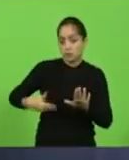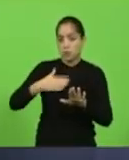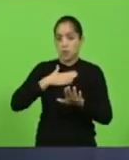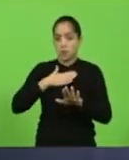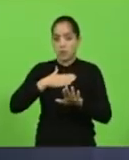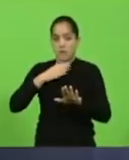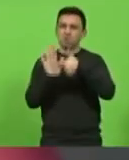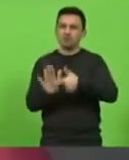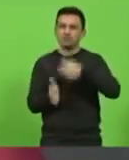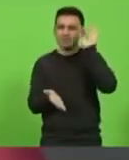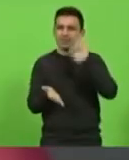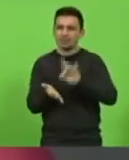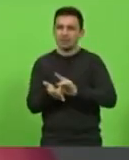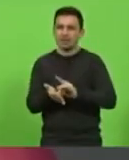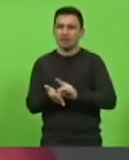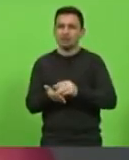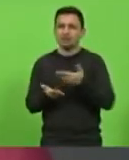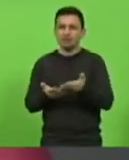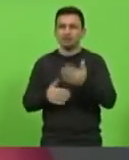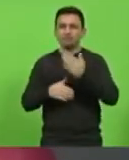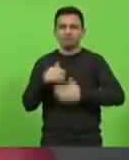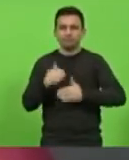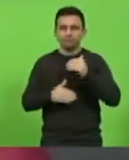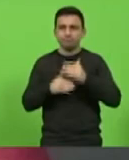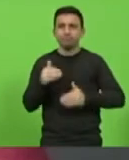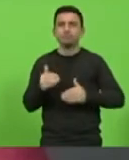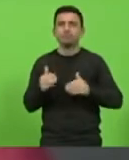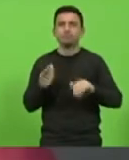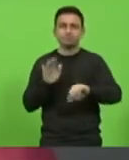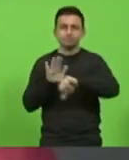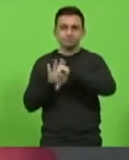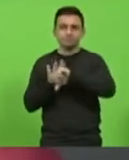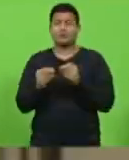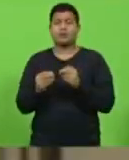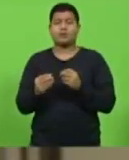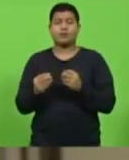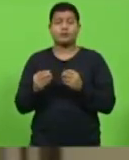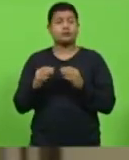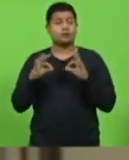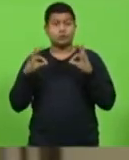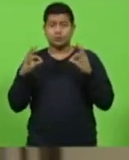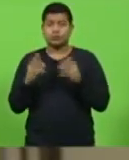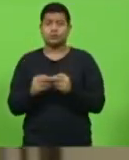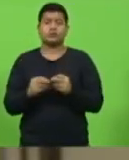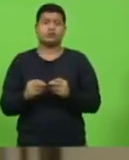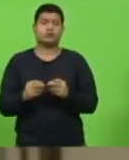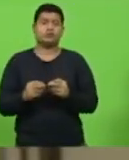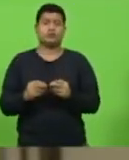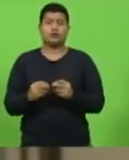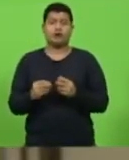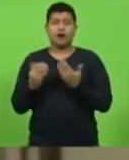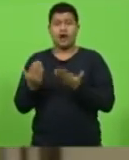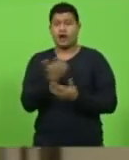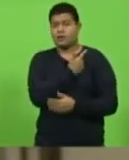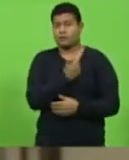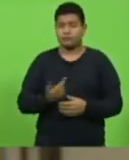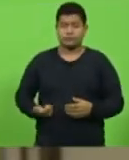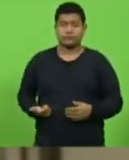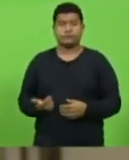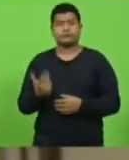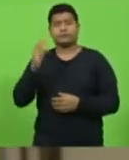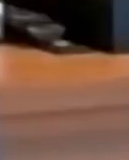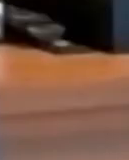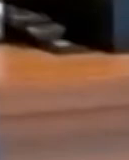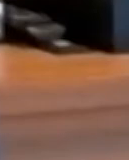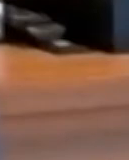a palavra por até 90 minutos cada. A acusação optou por dividir o tempo entre 5 advogados. O primeiro